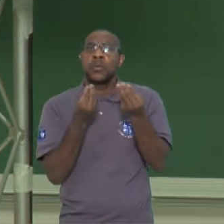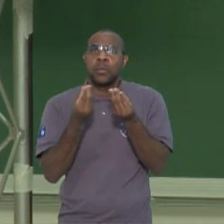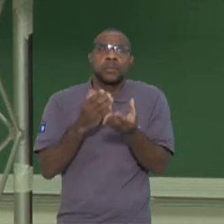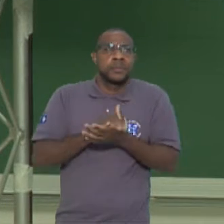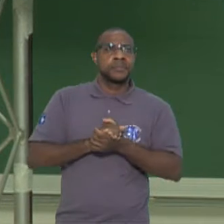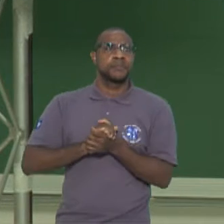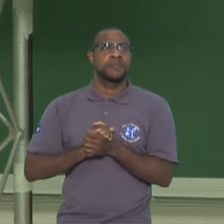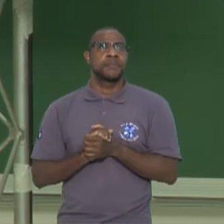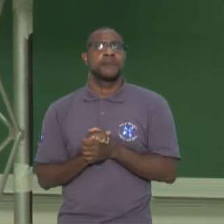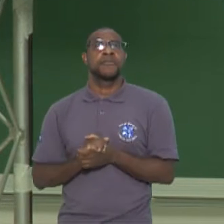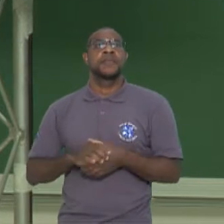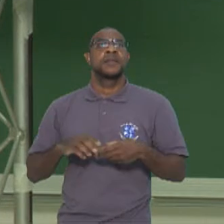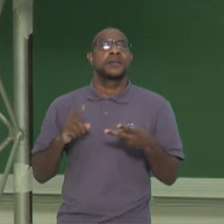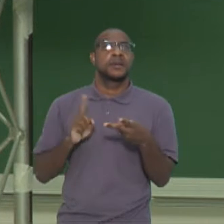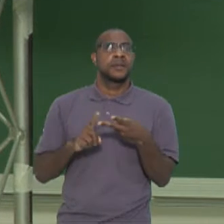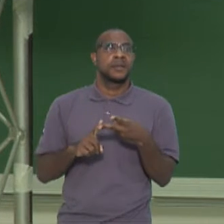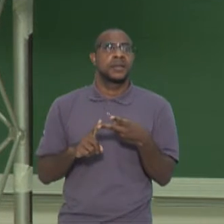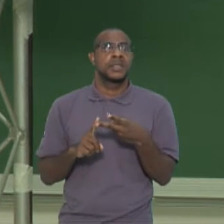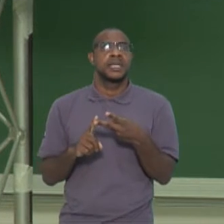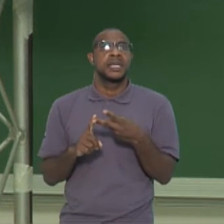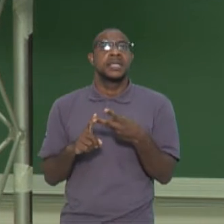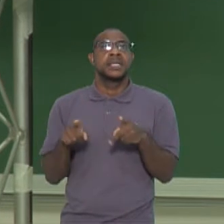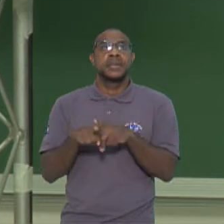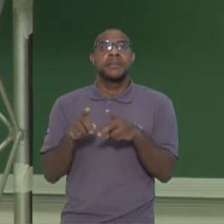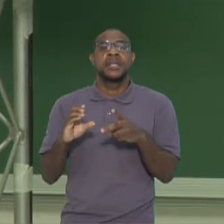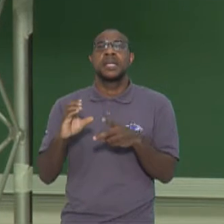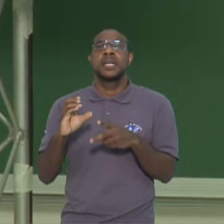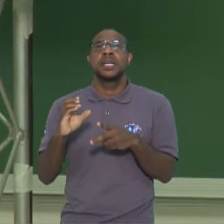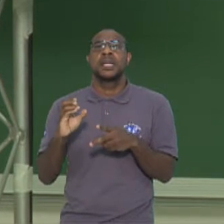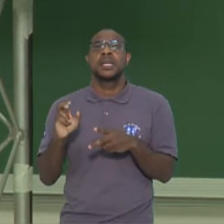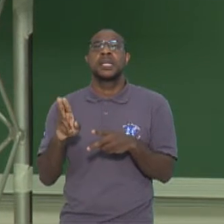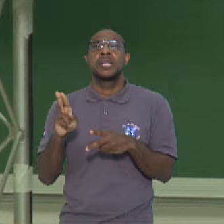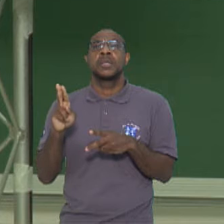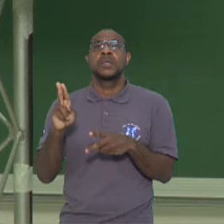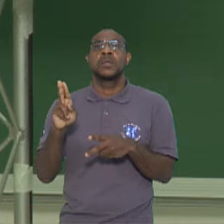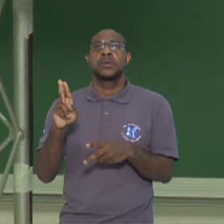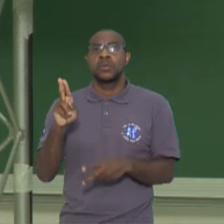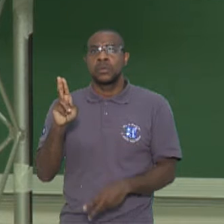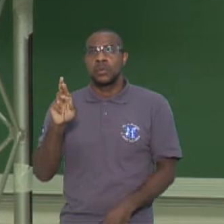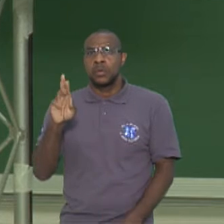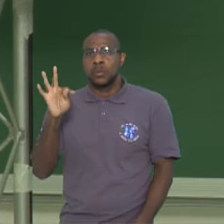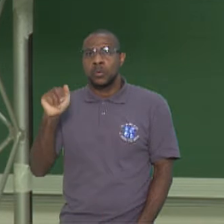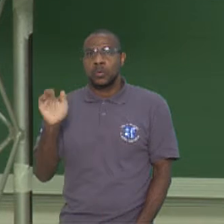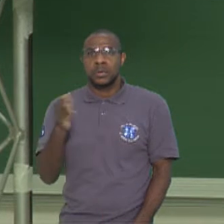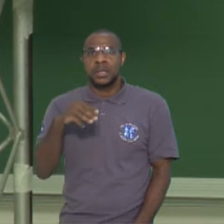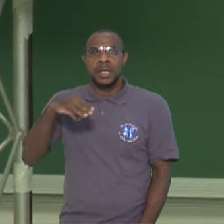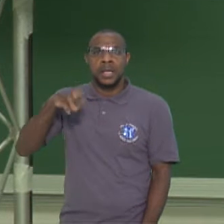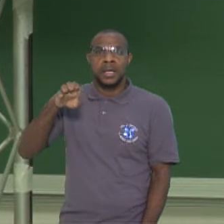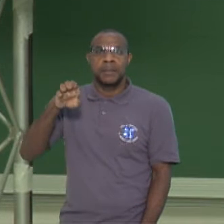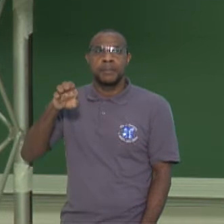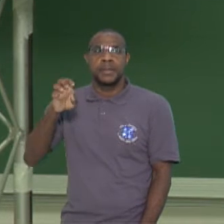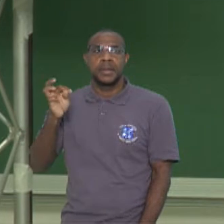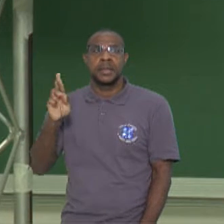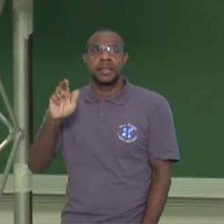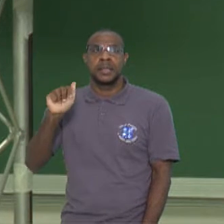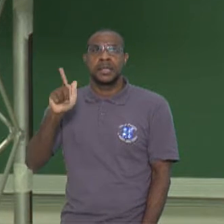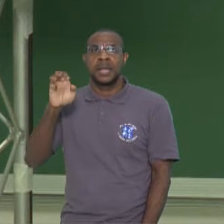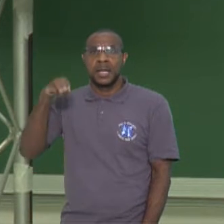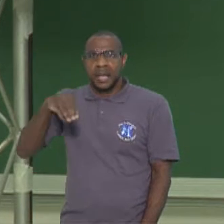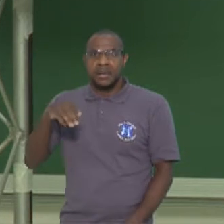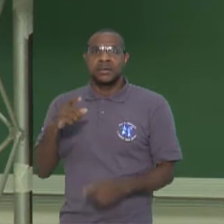mais. Então, a gente vai focar na ideia de cena e roteiro. O que eles significam nesse contexto? A gente vai falar